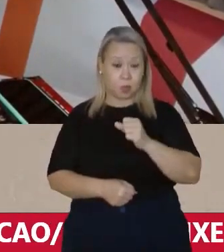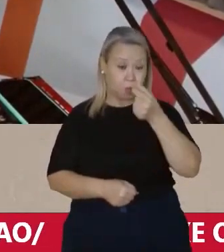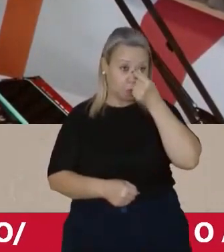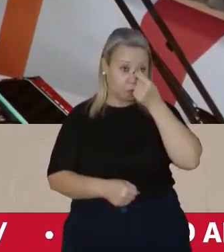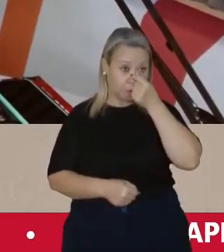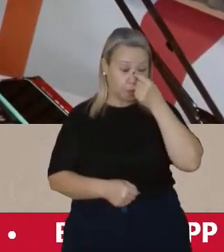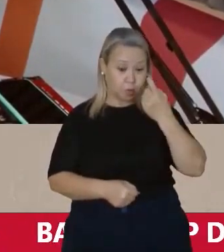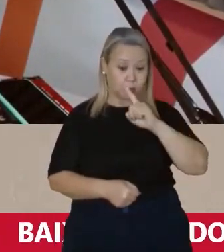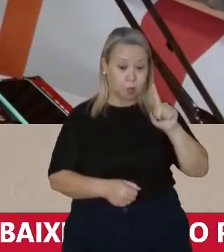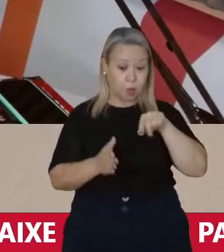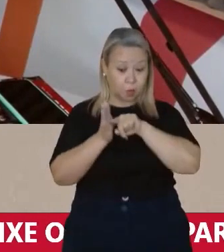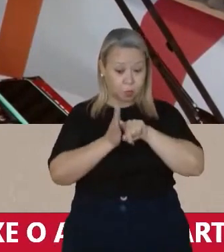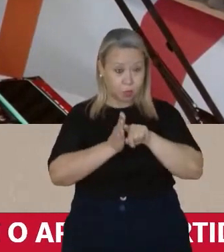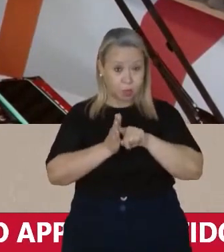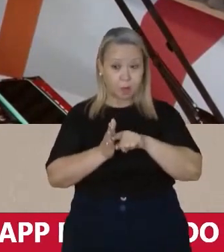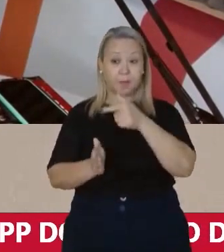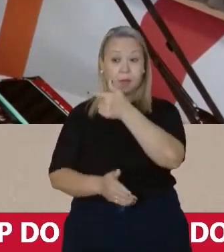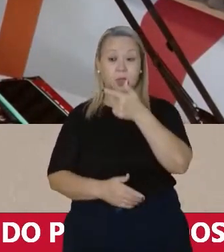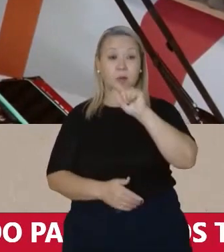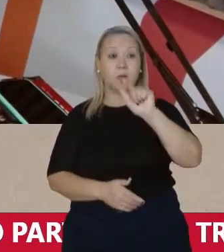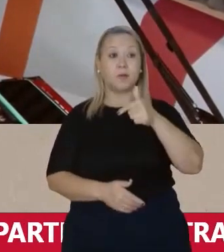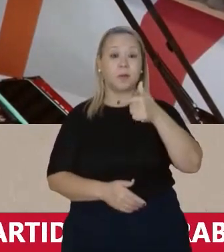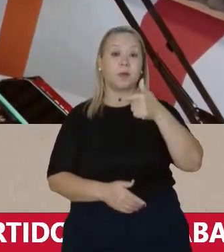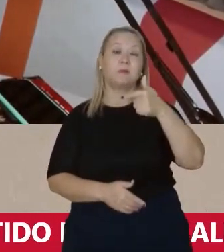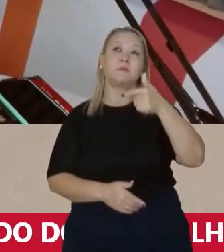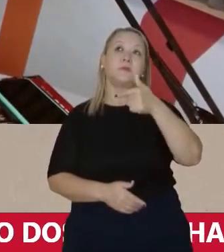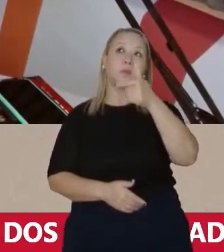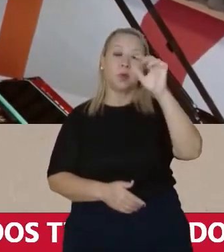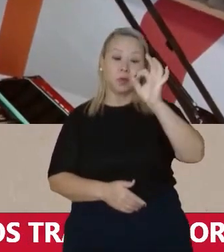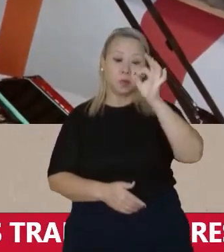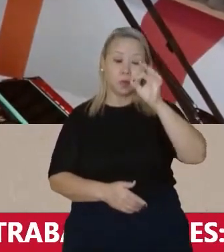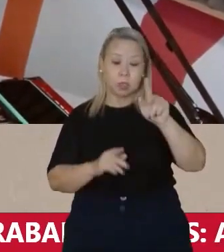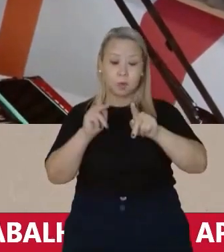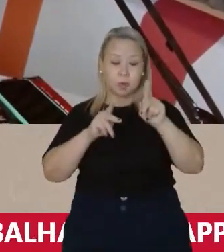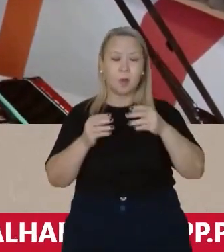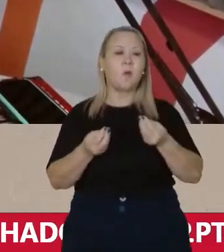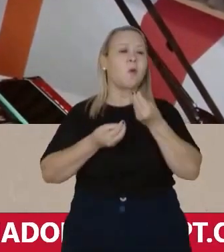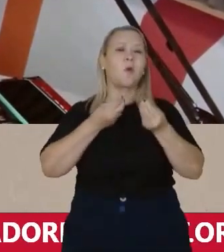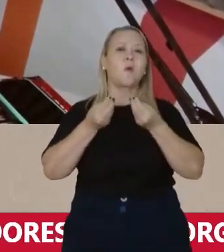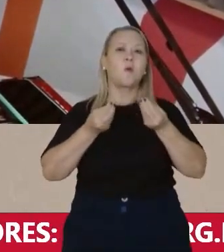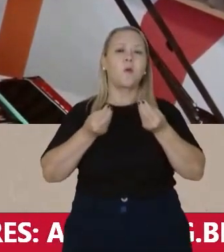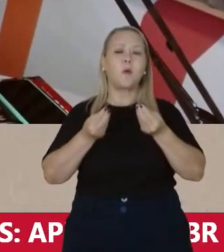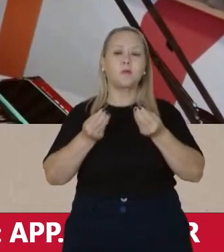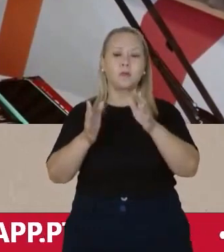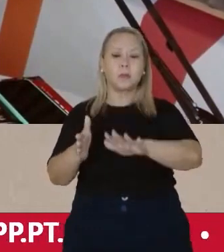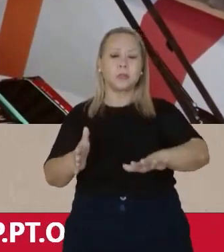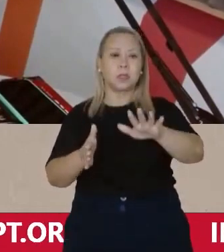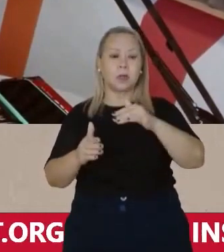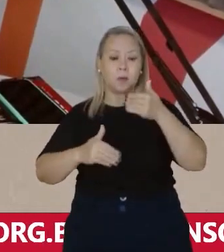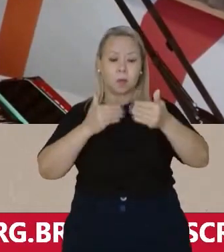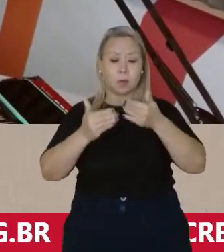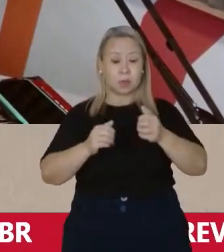último censo, 22,2% da população. Como o campo progressista, pastor, pode retomar esse diálogo com